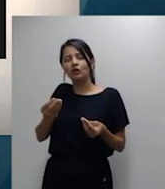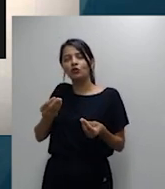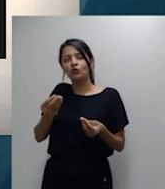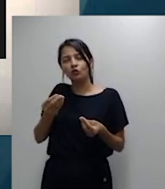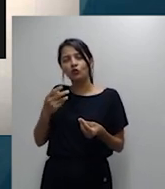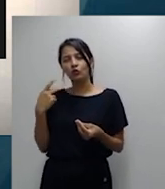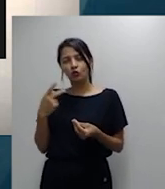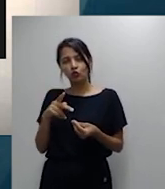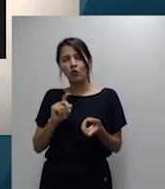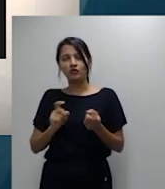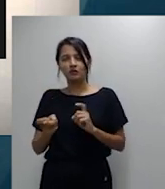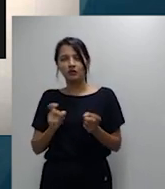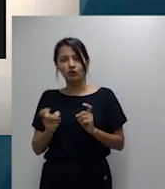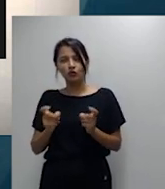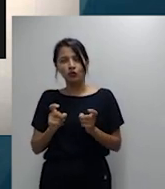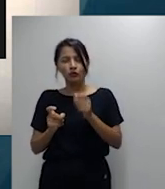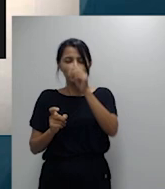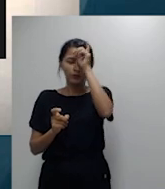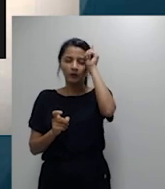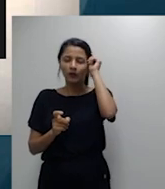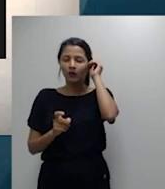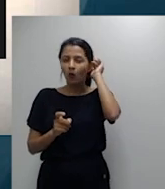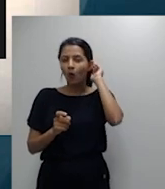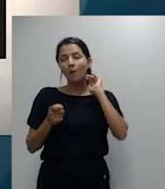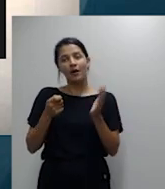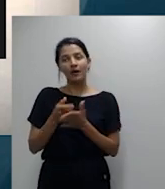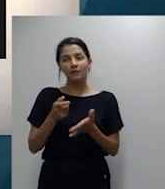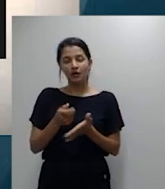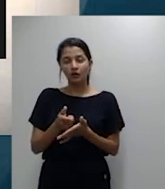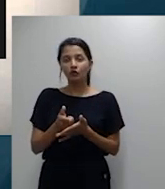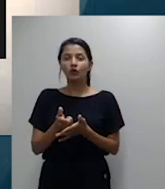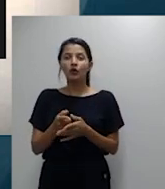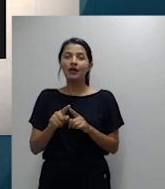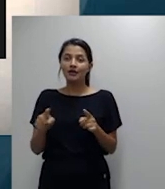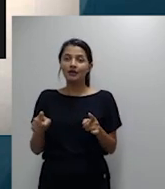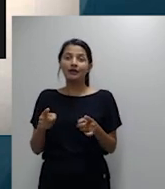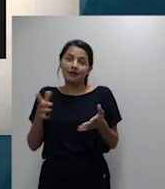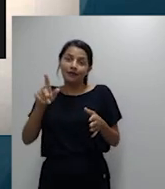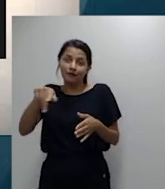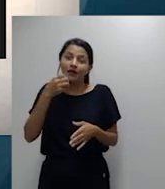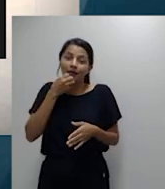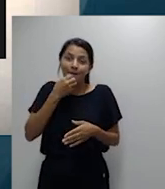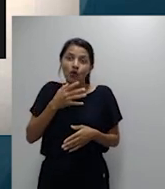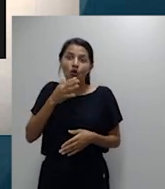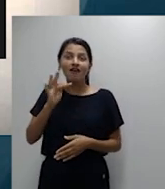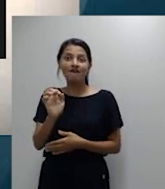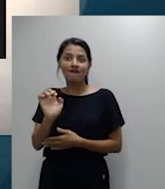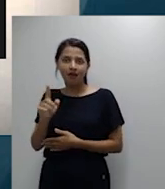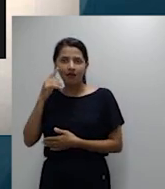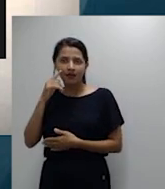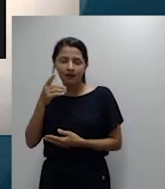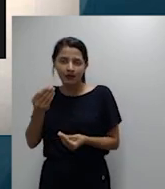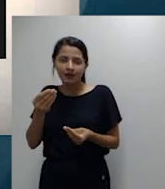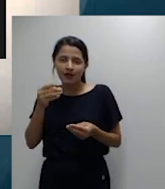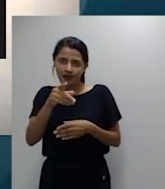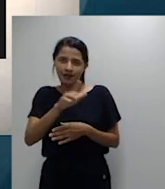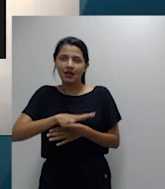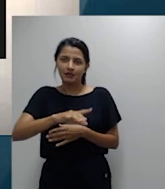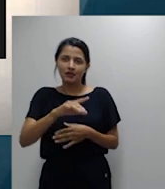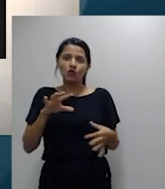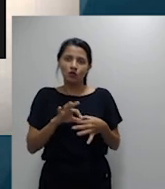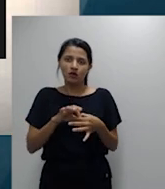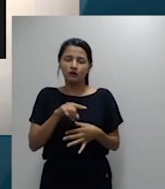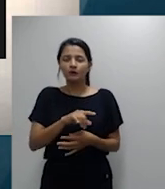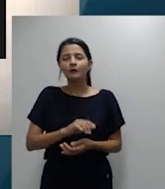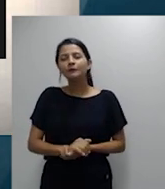trator o pagamento das antigas sobretudo a boa-fé no recebimento dessa é e o